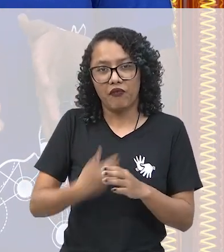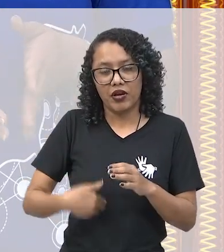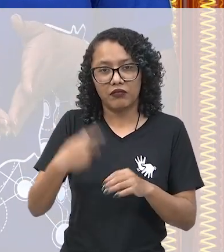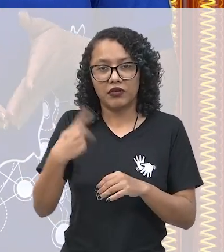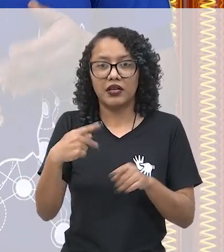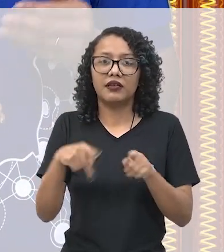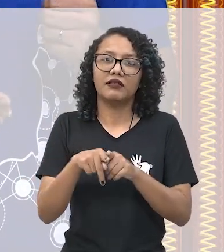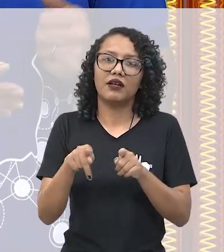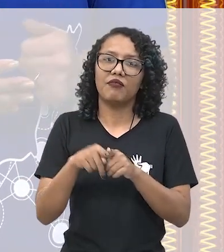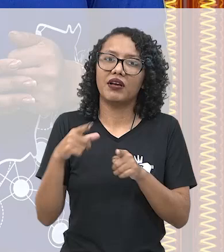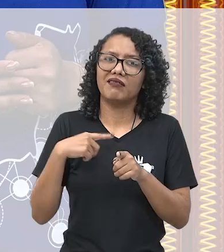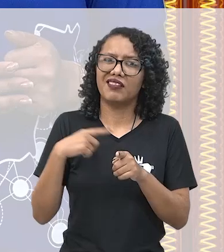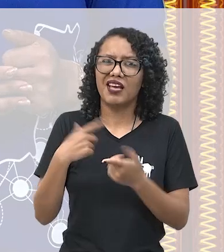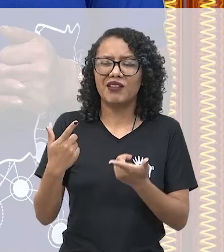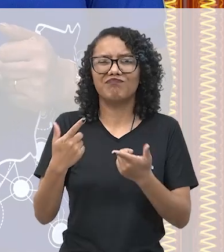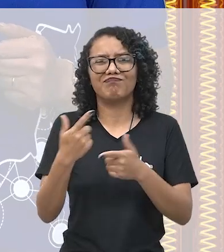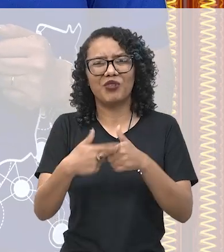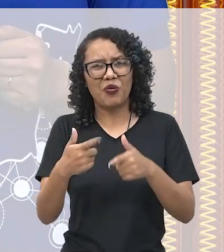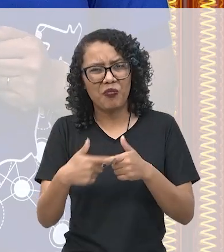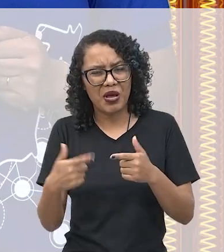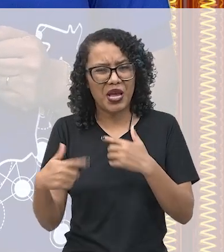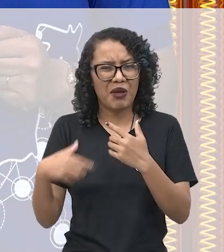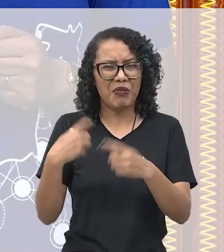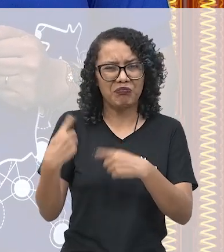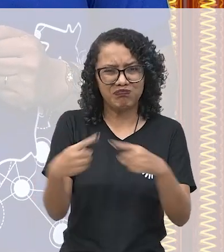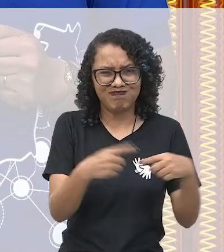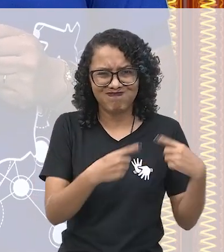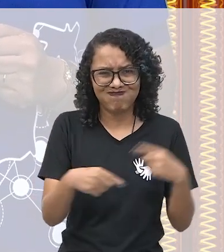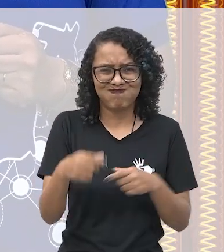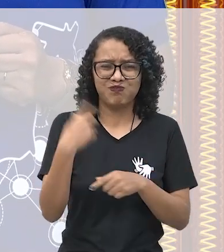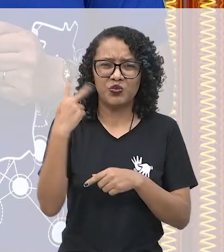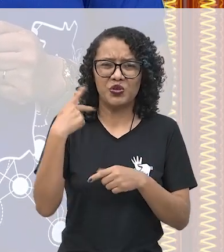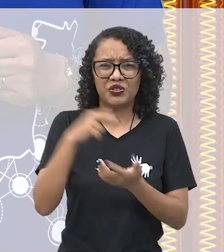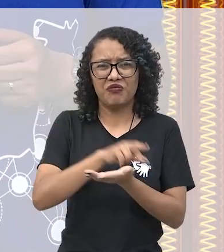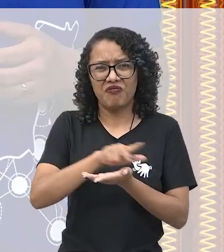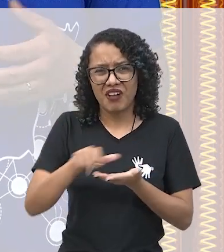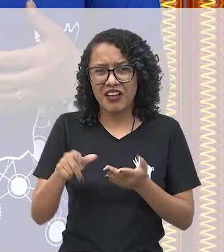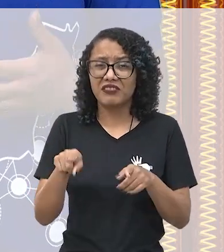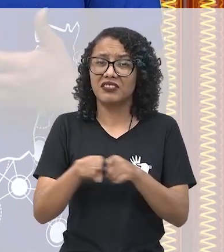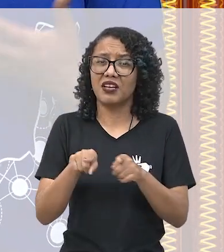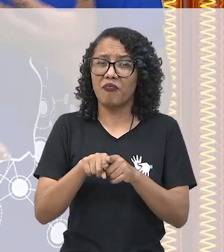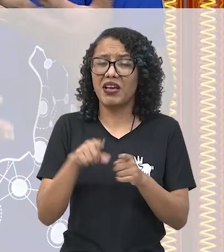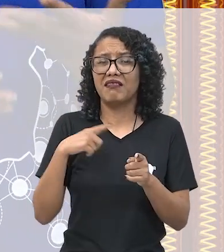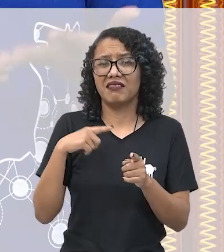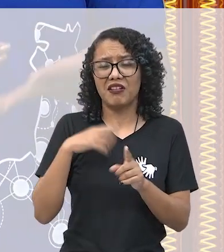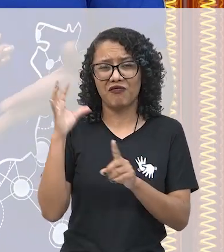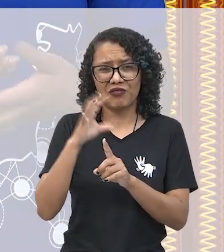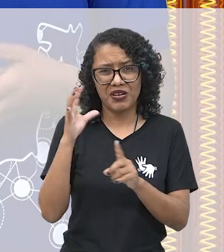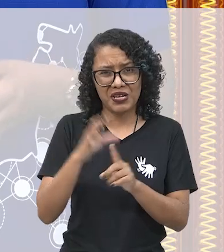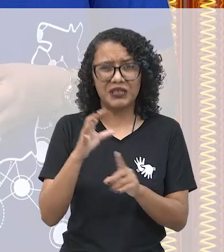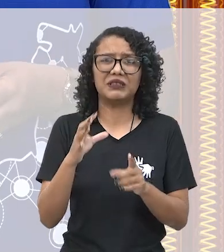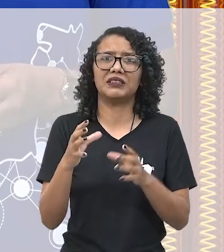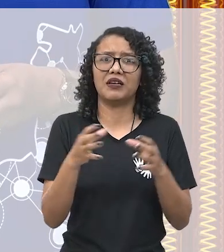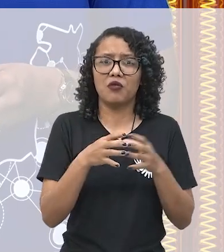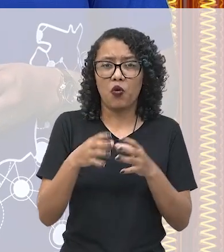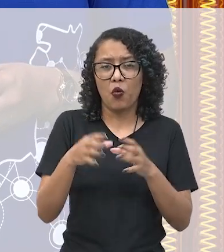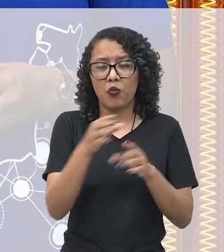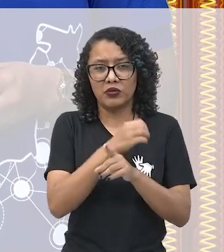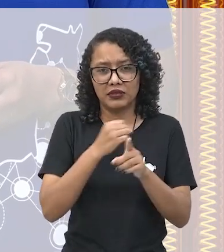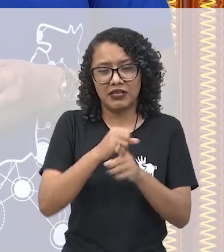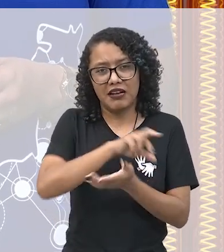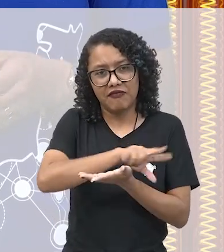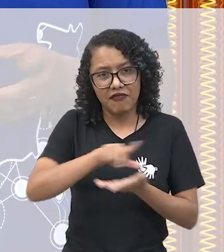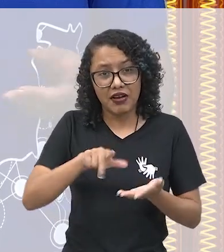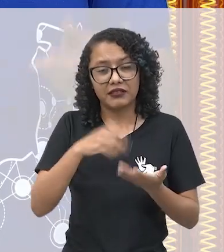conflitos políticos e pressões de diversos setores da sociedade. Essas são características do governo de Deodoro